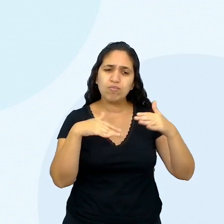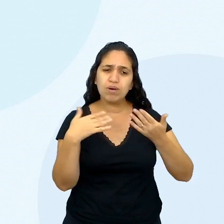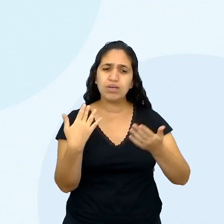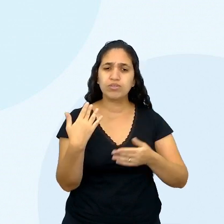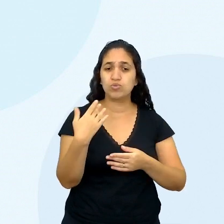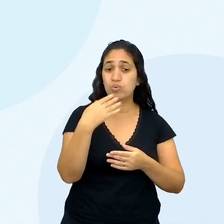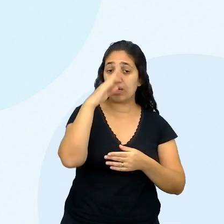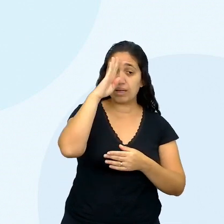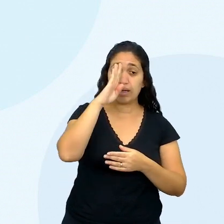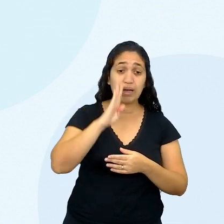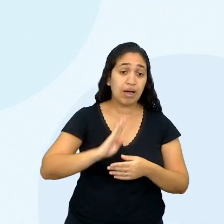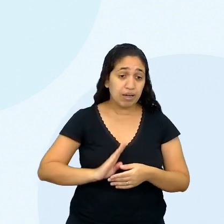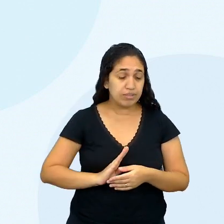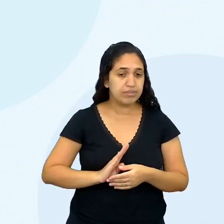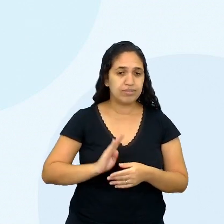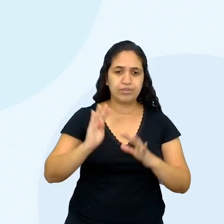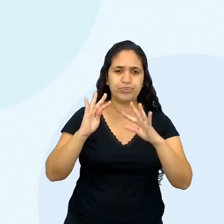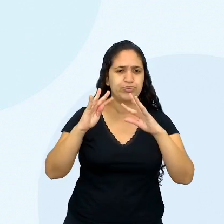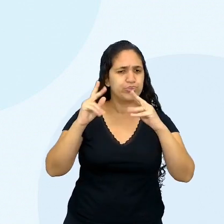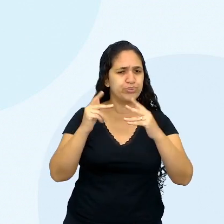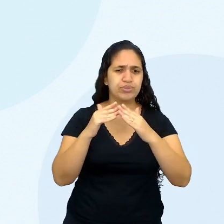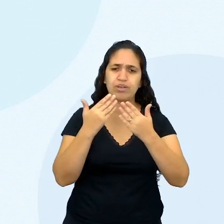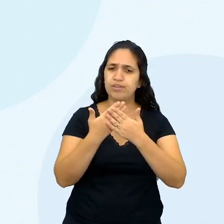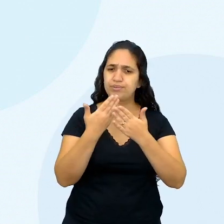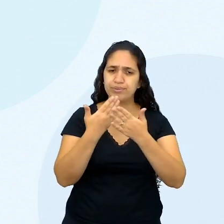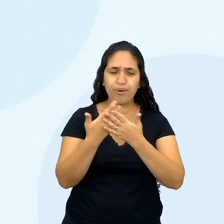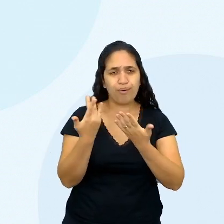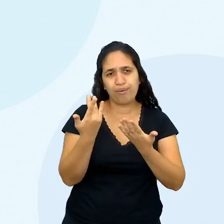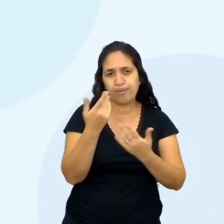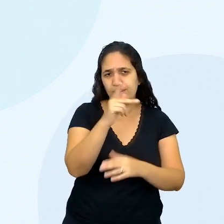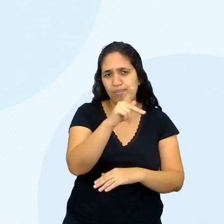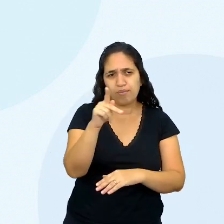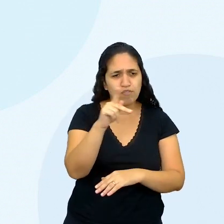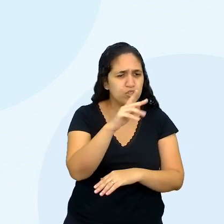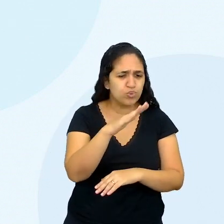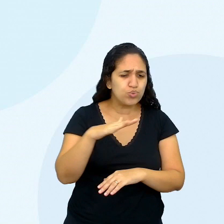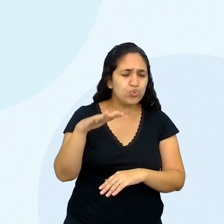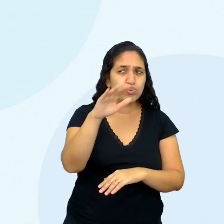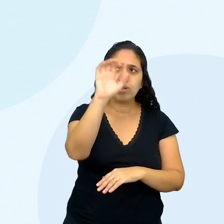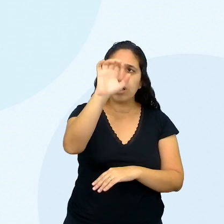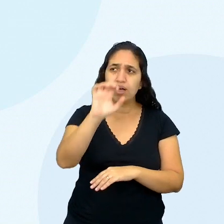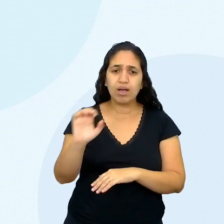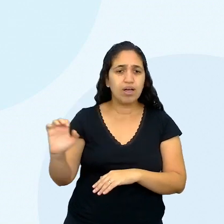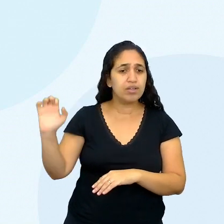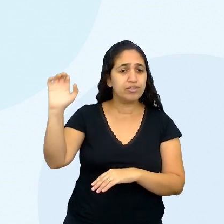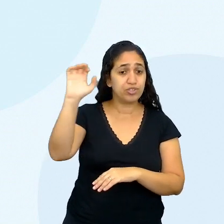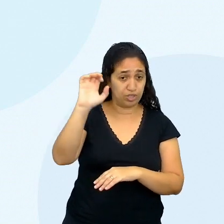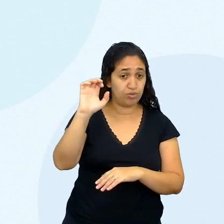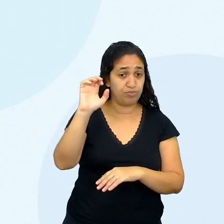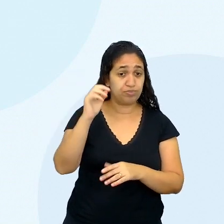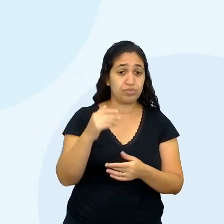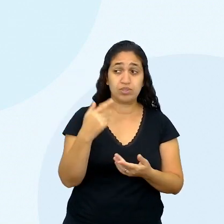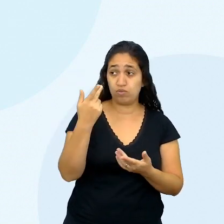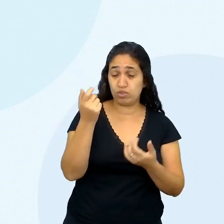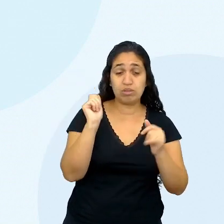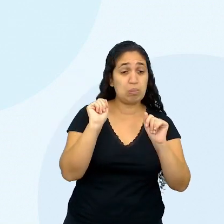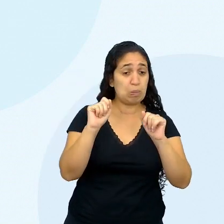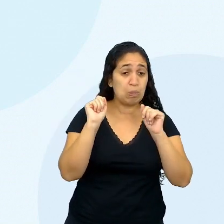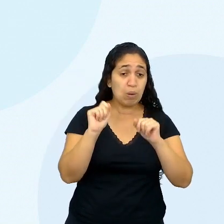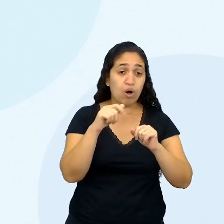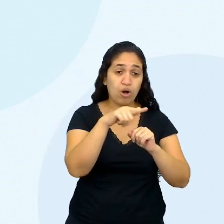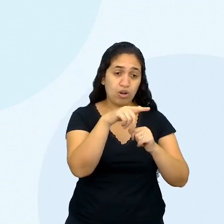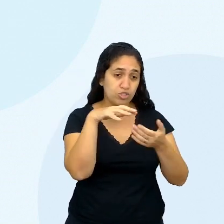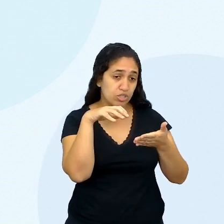para absolutamente todas as escolas, todos os educadores do Brasil, de todas as regiões, e é um movimento que você pode fazer a